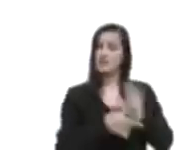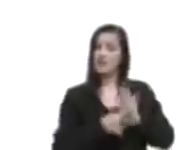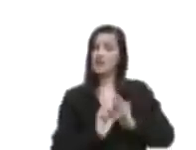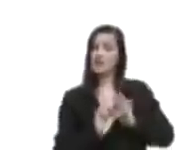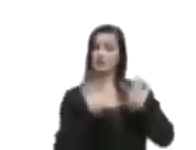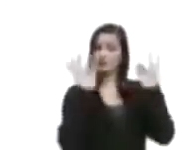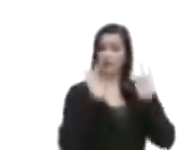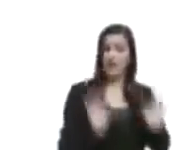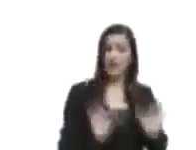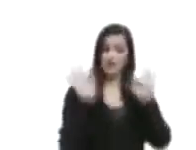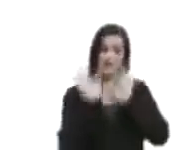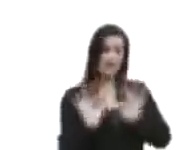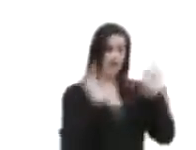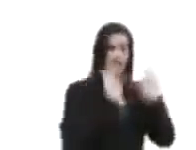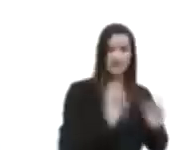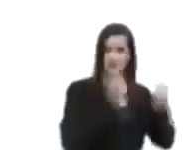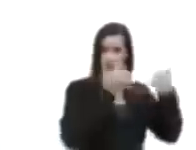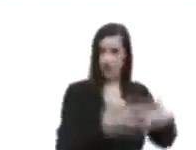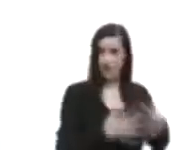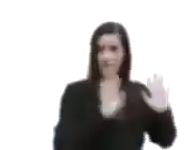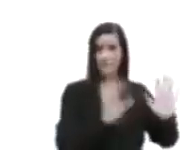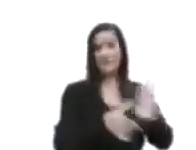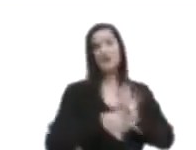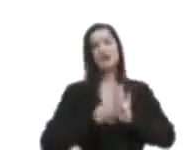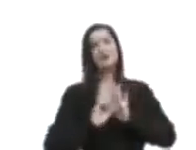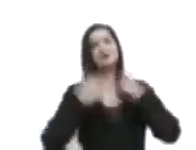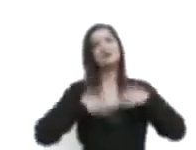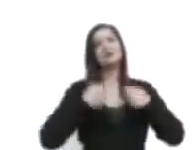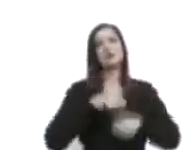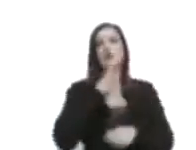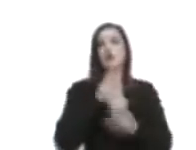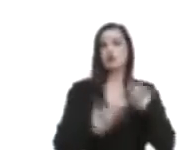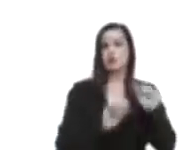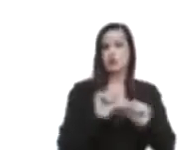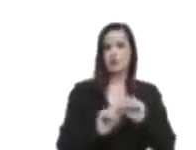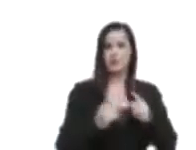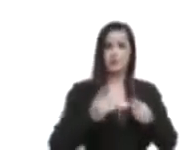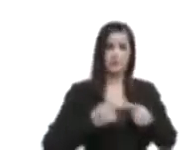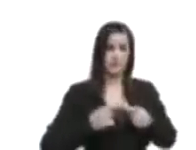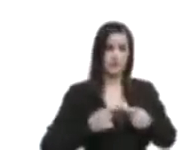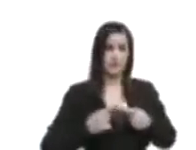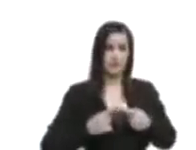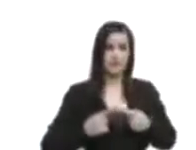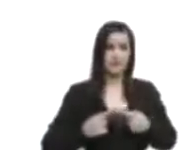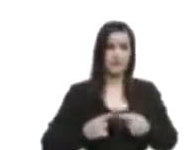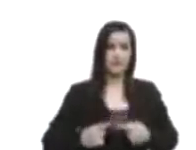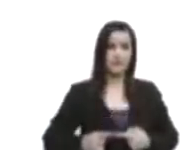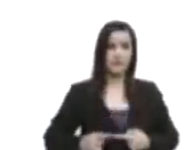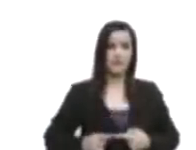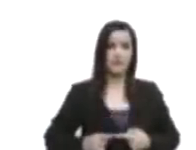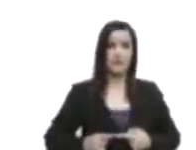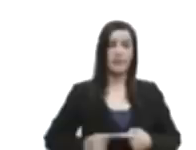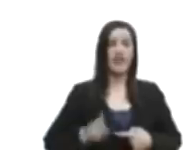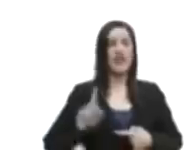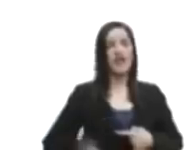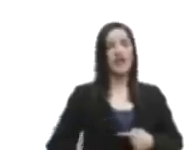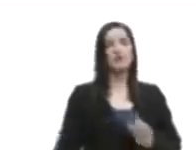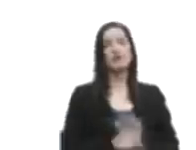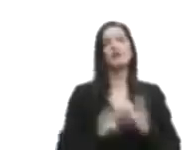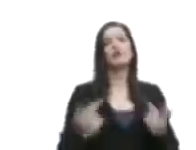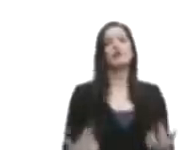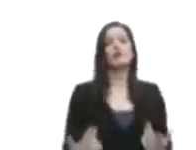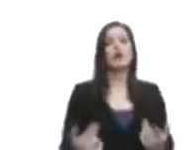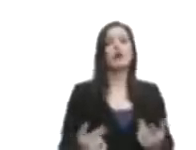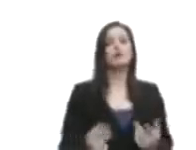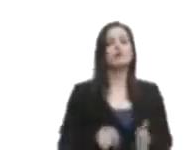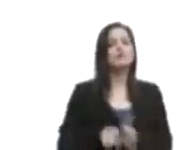hoje, necessitamos saber algo sobre elas. Primeiro, as bem-aventuranças também são um teste para